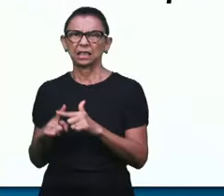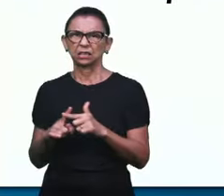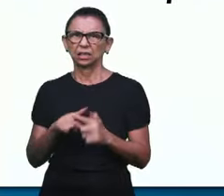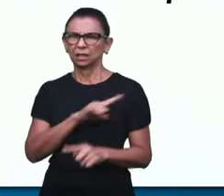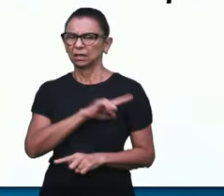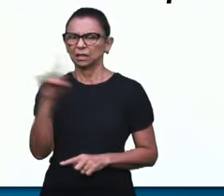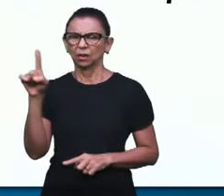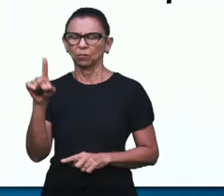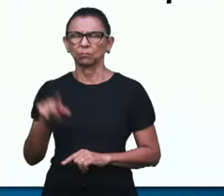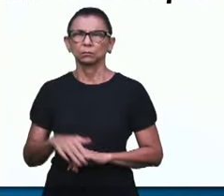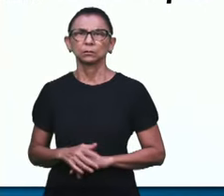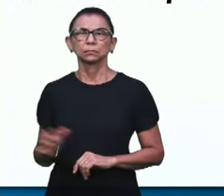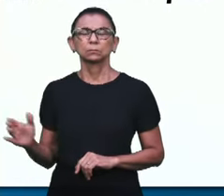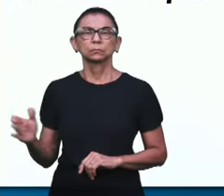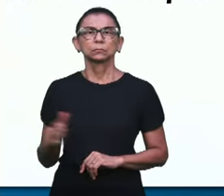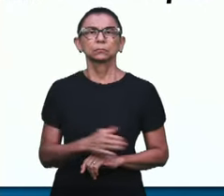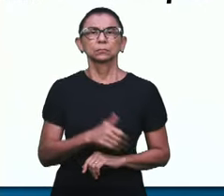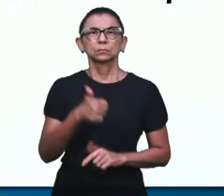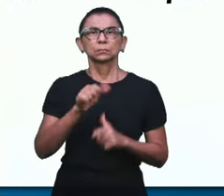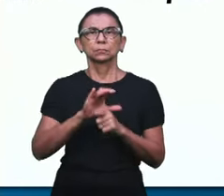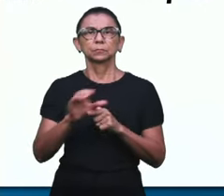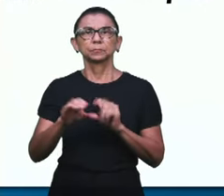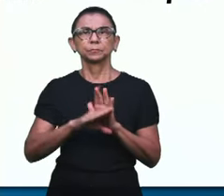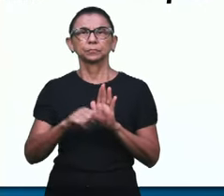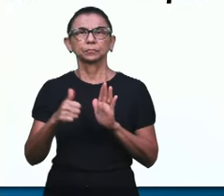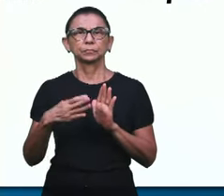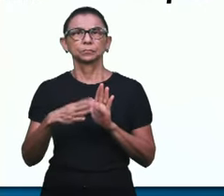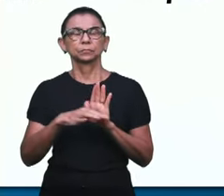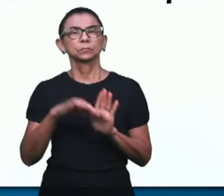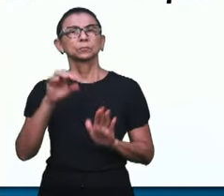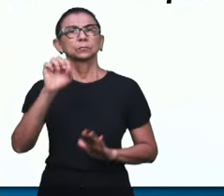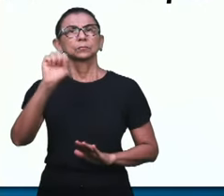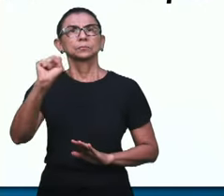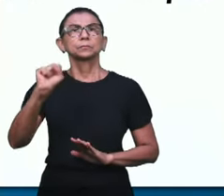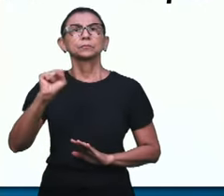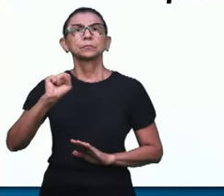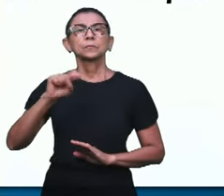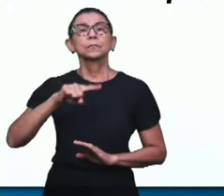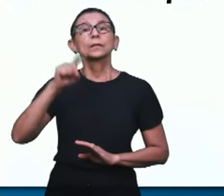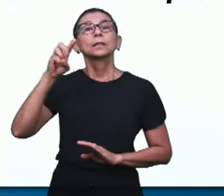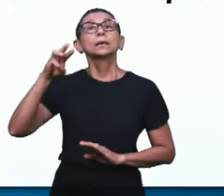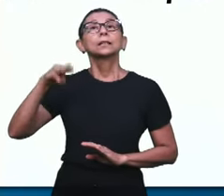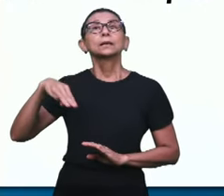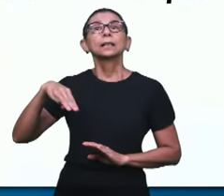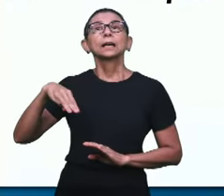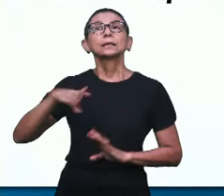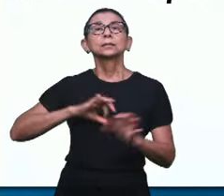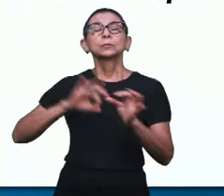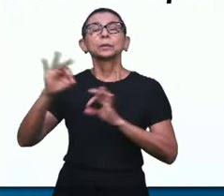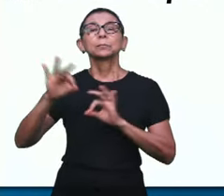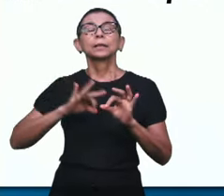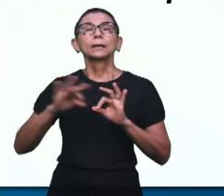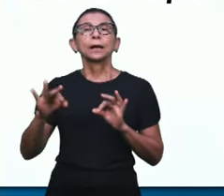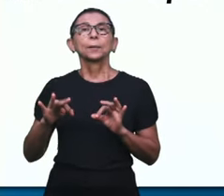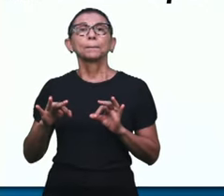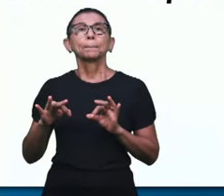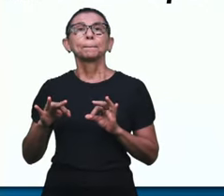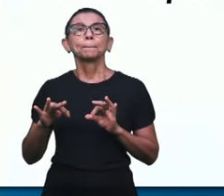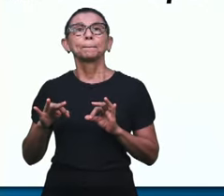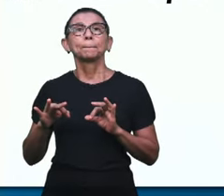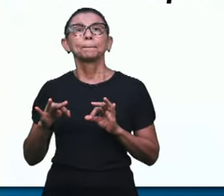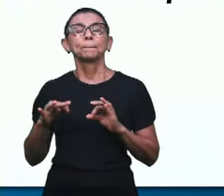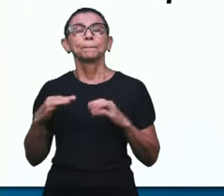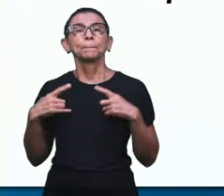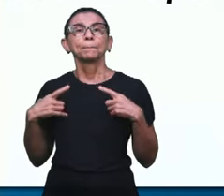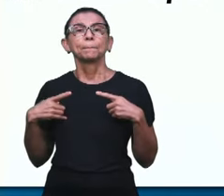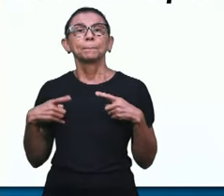1 Coríntios 14, 8, porque se a trombeta der o sonido incerto, quem se preparará para a batalha? Quer dizer, se o homem, ele não